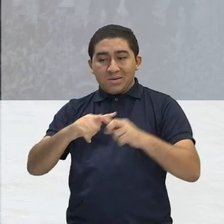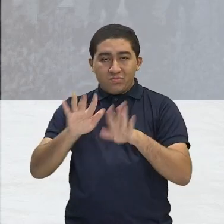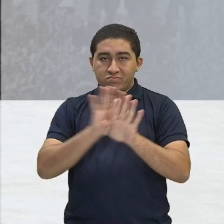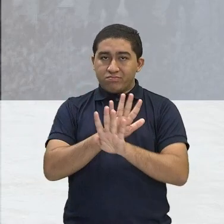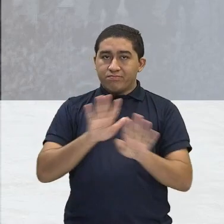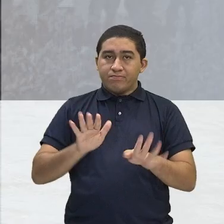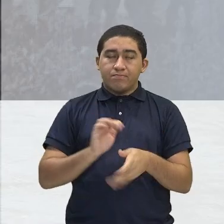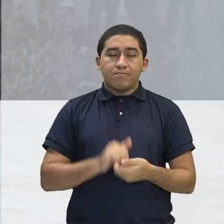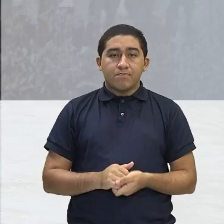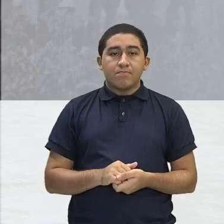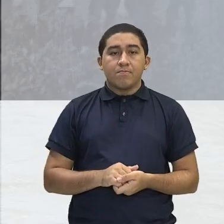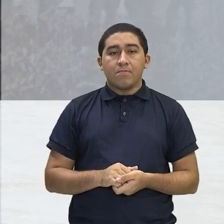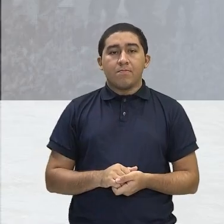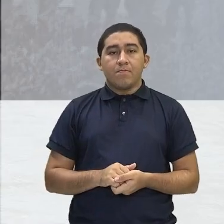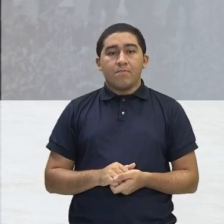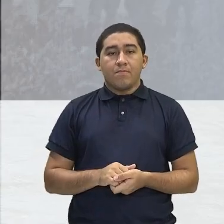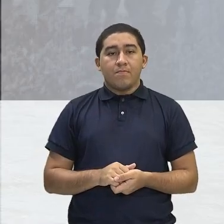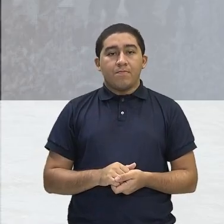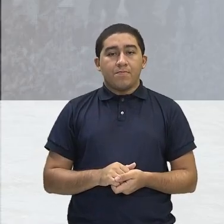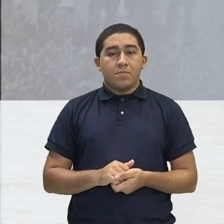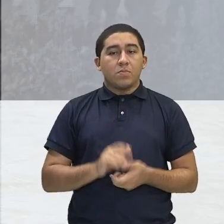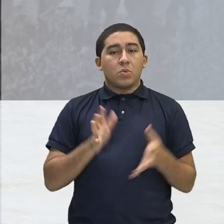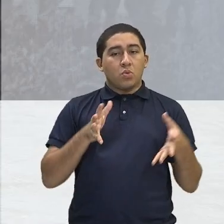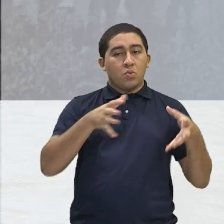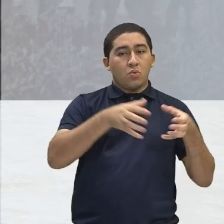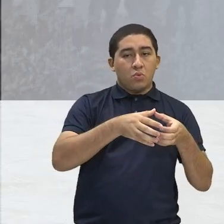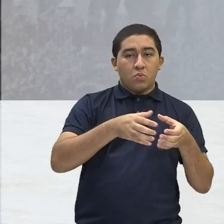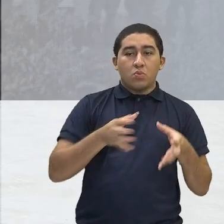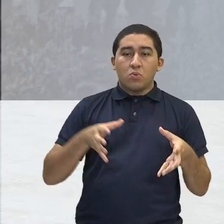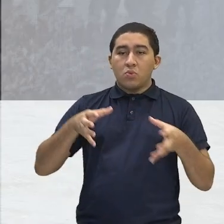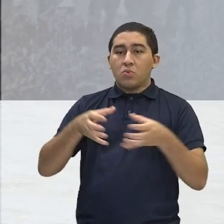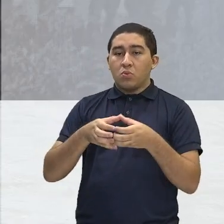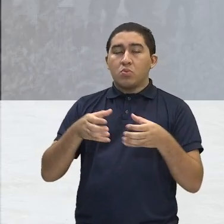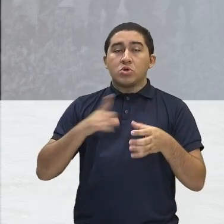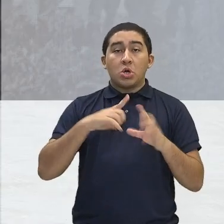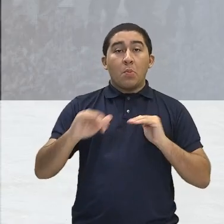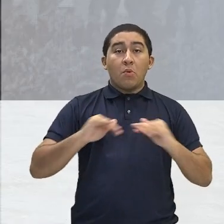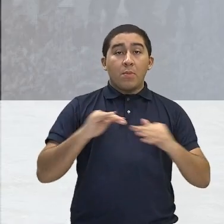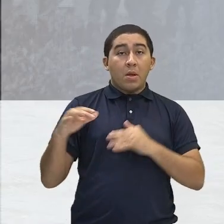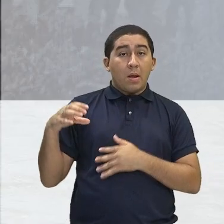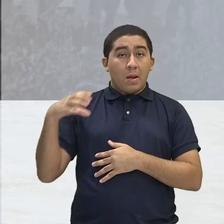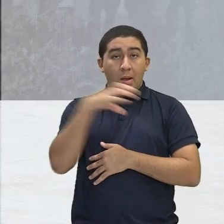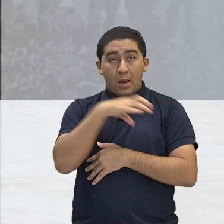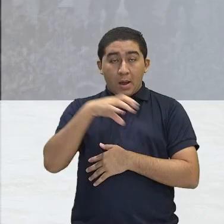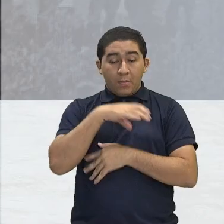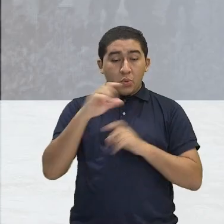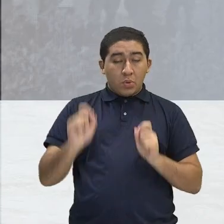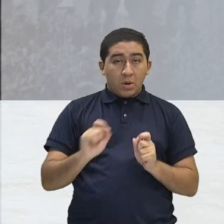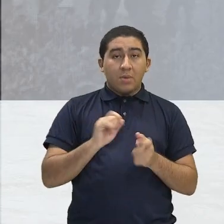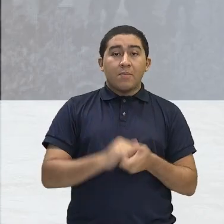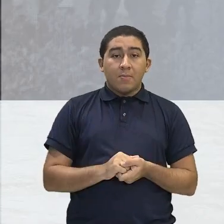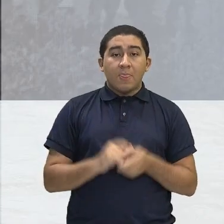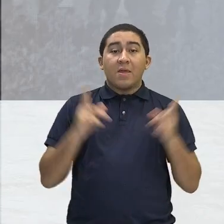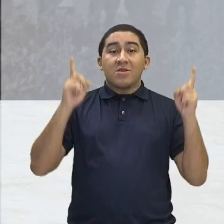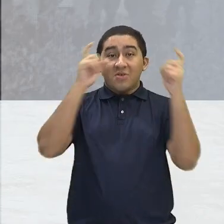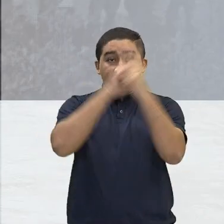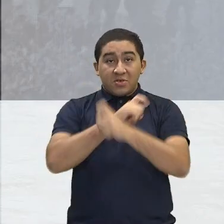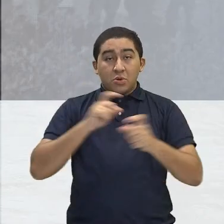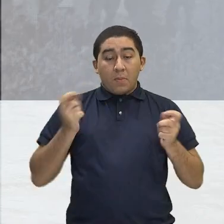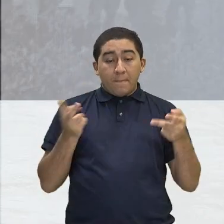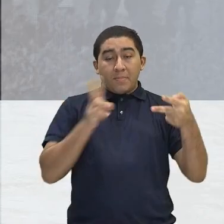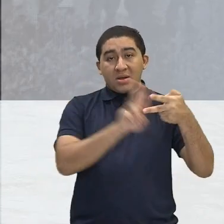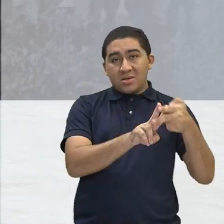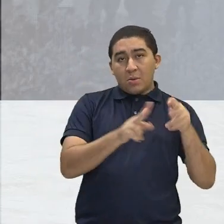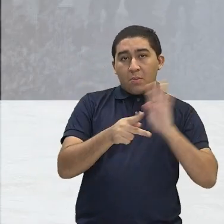Então, esses grupos, né, eles se movimentavam rapidamente, dificultando a captura pelas